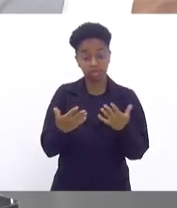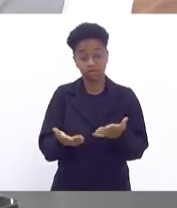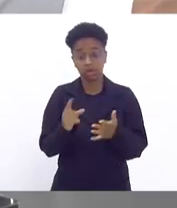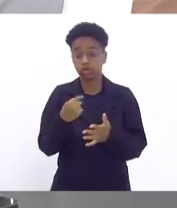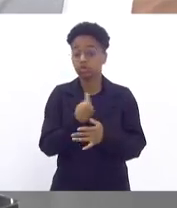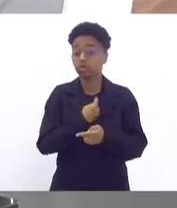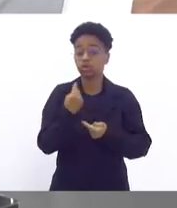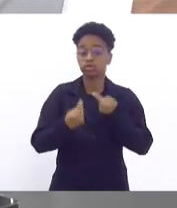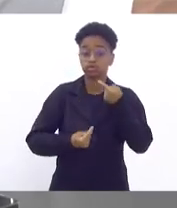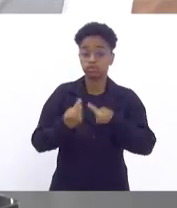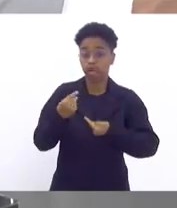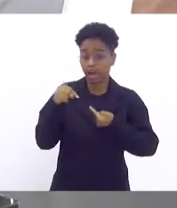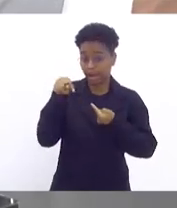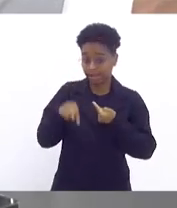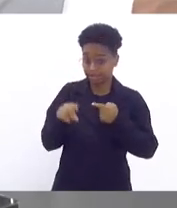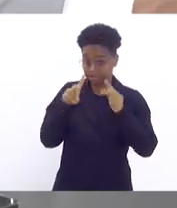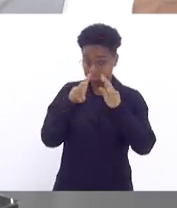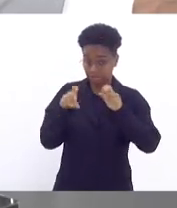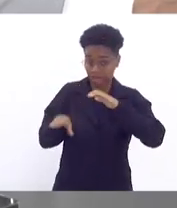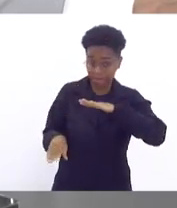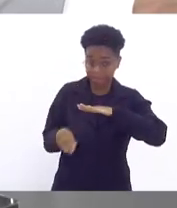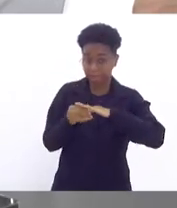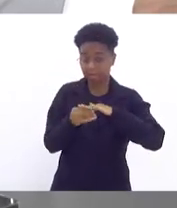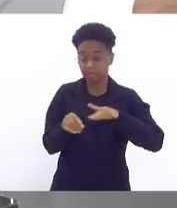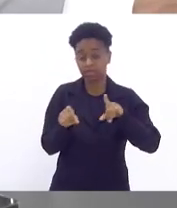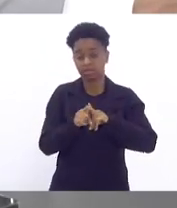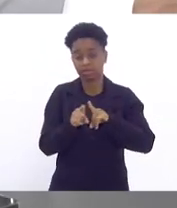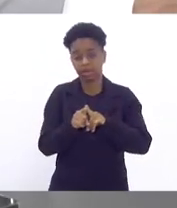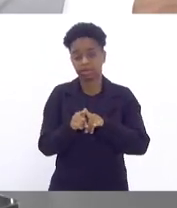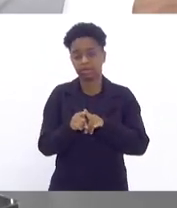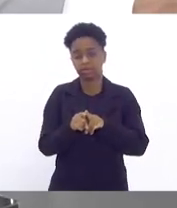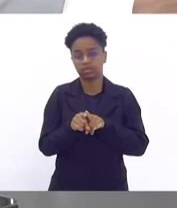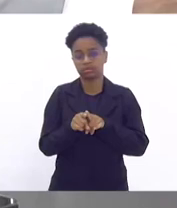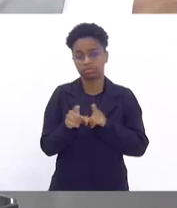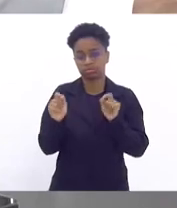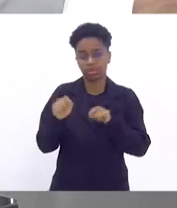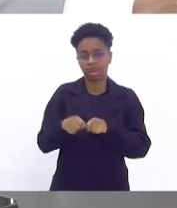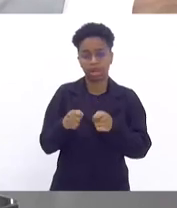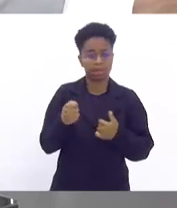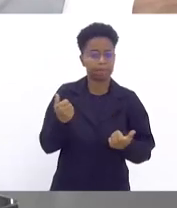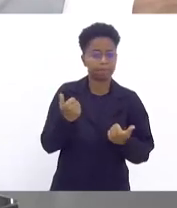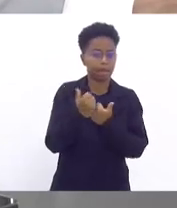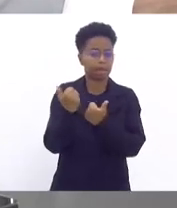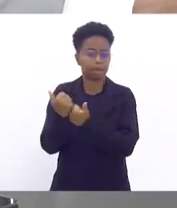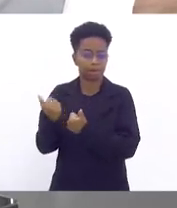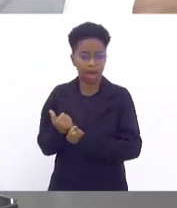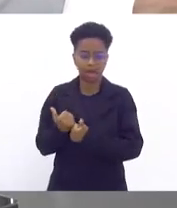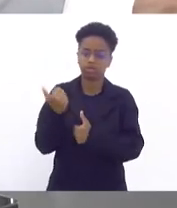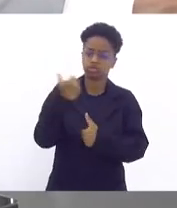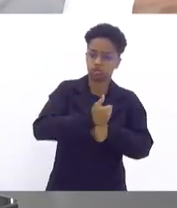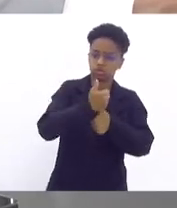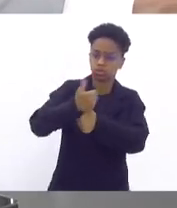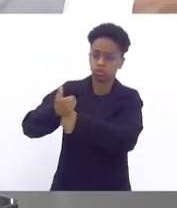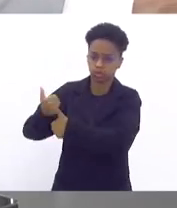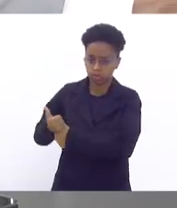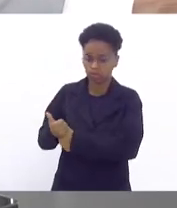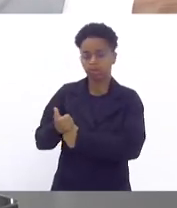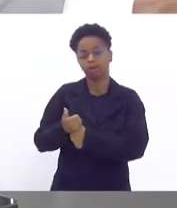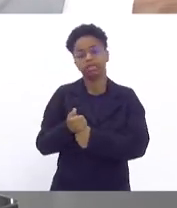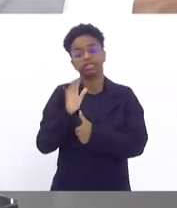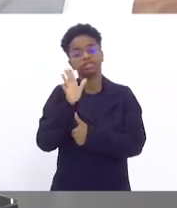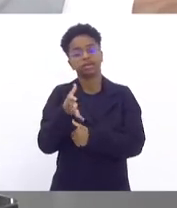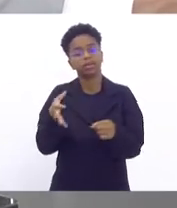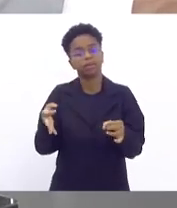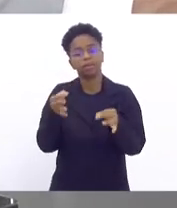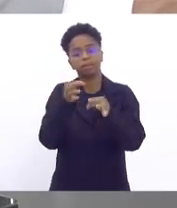discutíssemos aqui sobre as emendas e fizéssemos eventuais submendas e chegássemos a um substitutivo já estaria